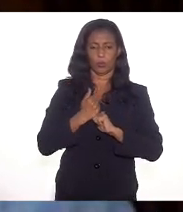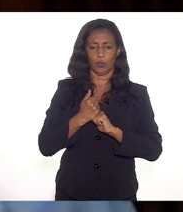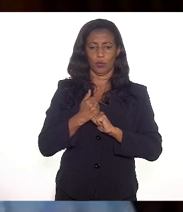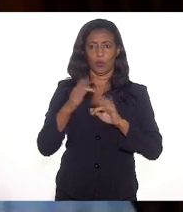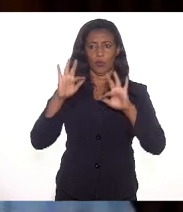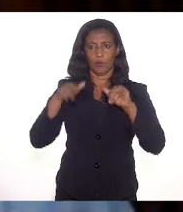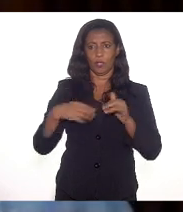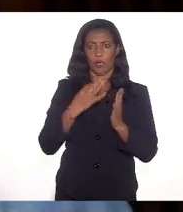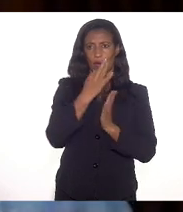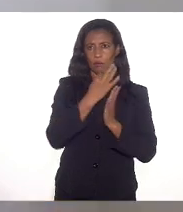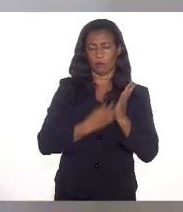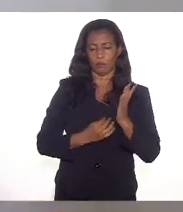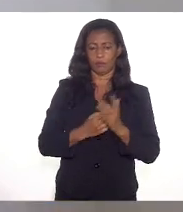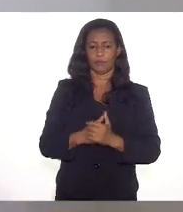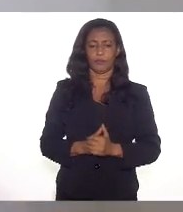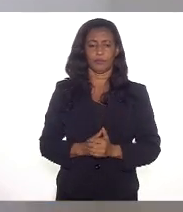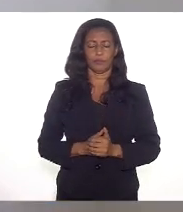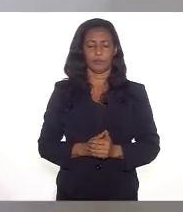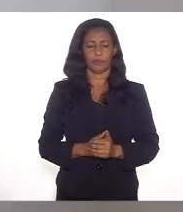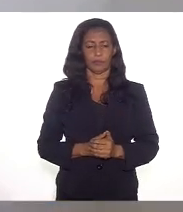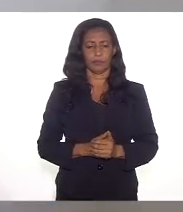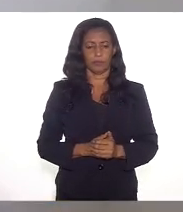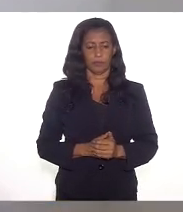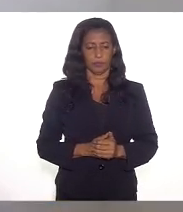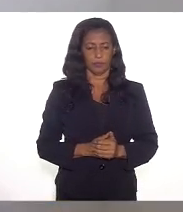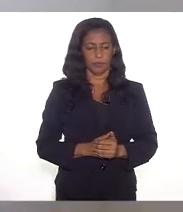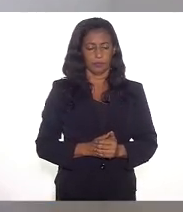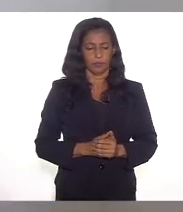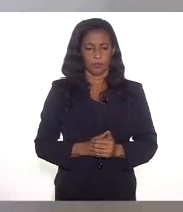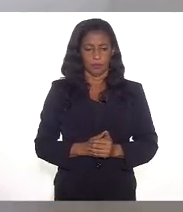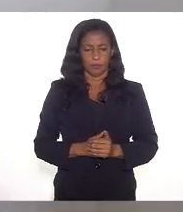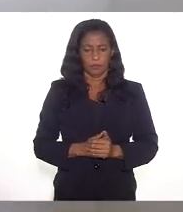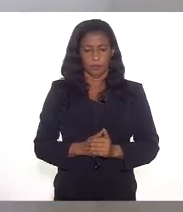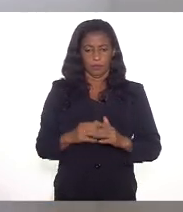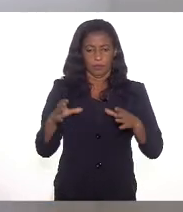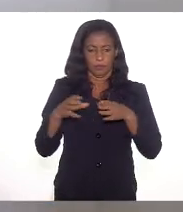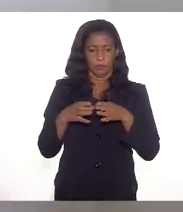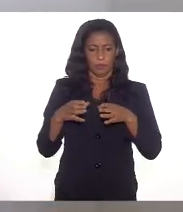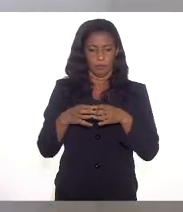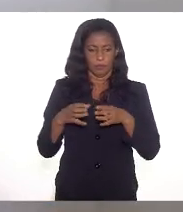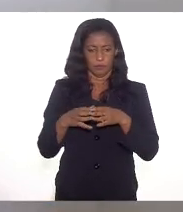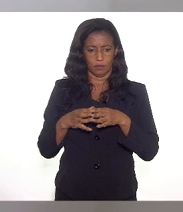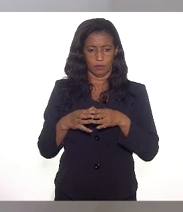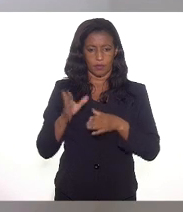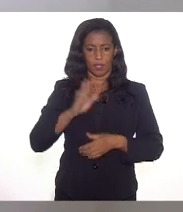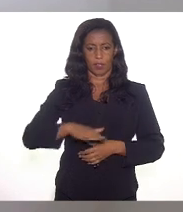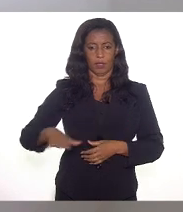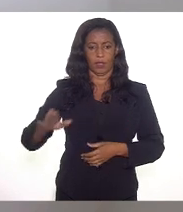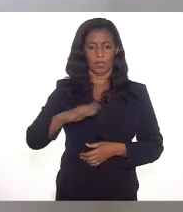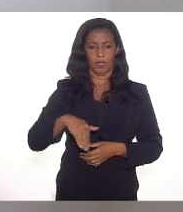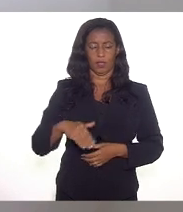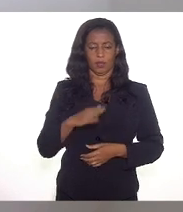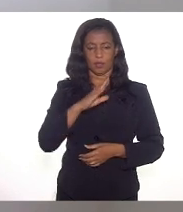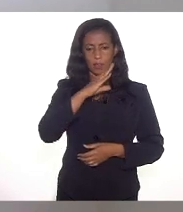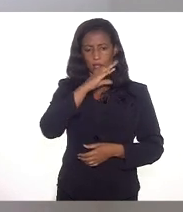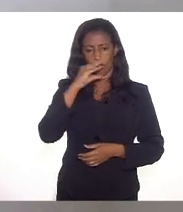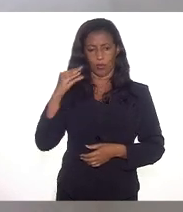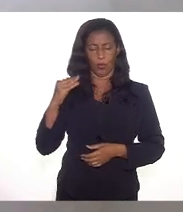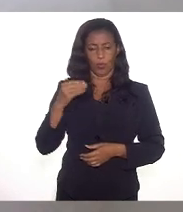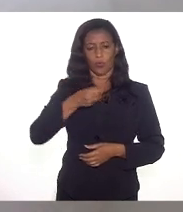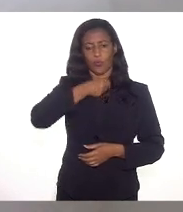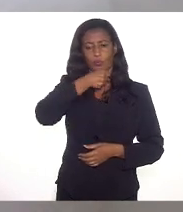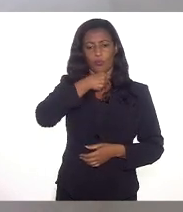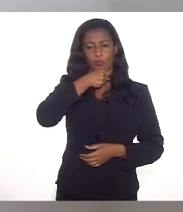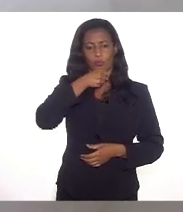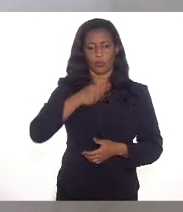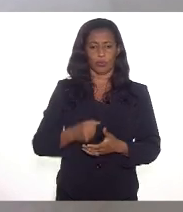redação. A presença defere, pedido de Vossa Excelência. Pela Comissão de Assuntos da Criança, Adolescente e do Idoso, deputada Rosane